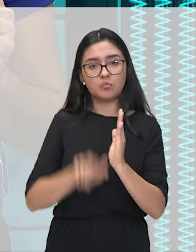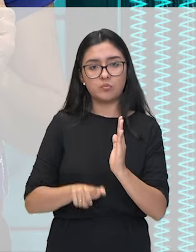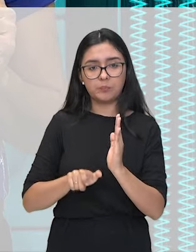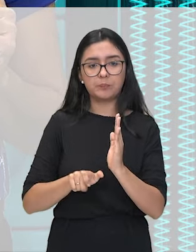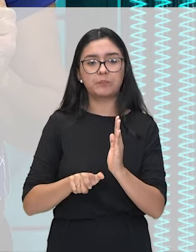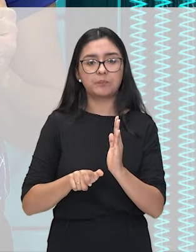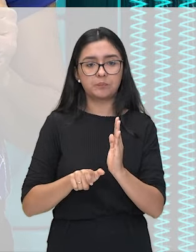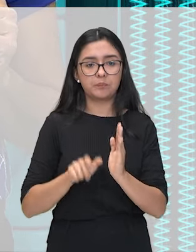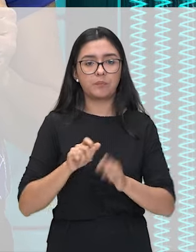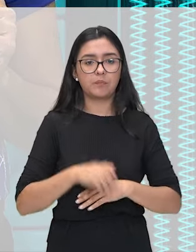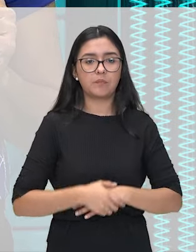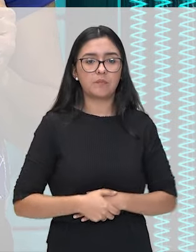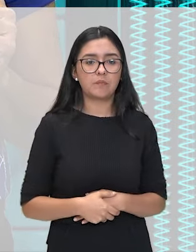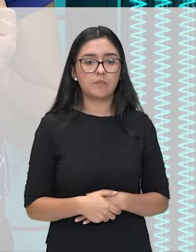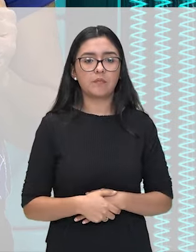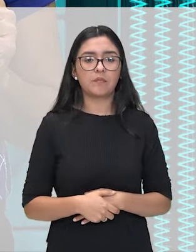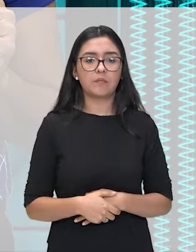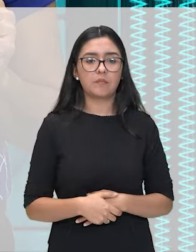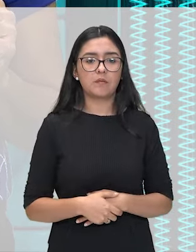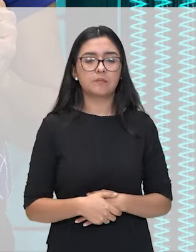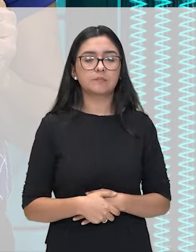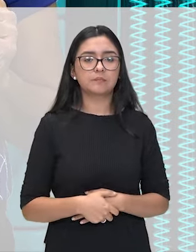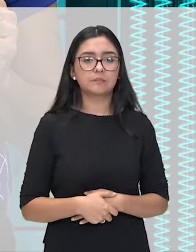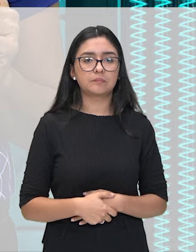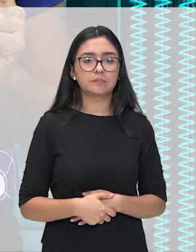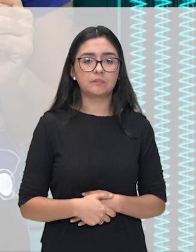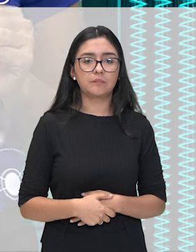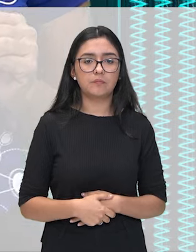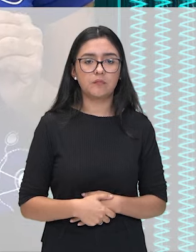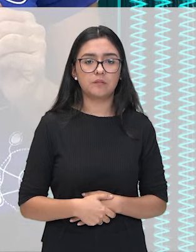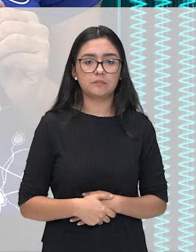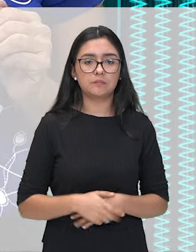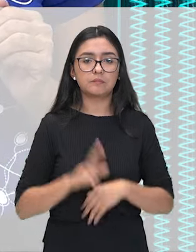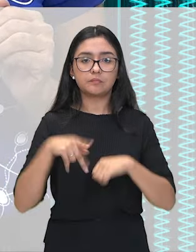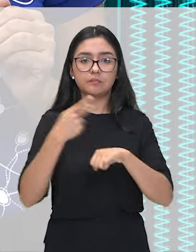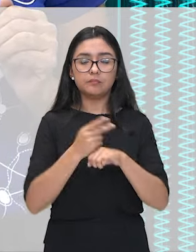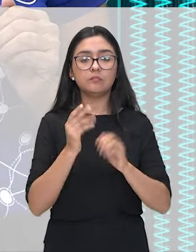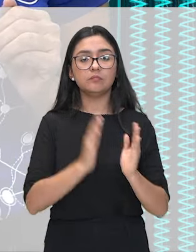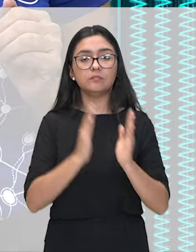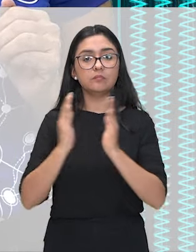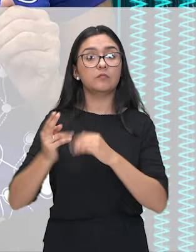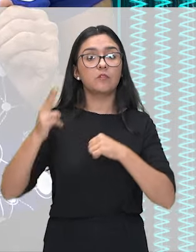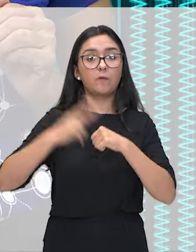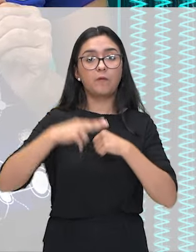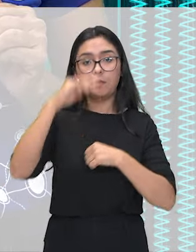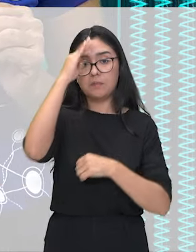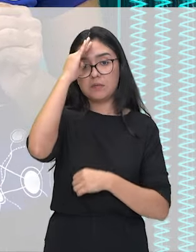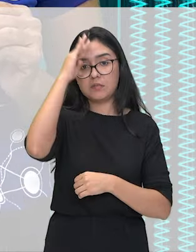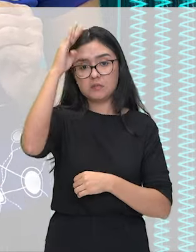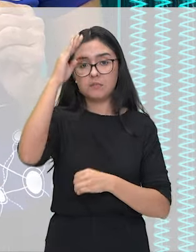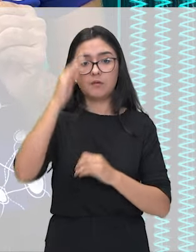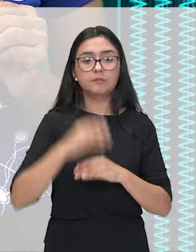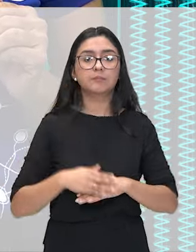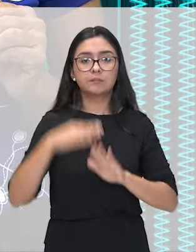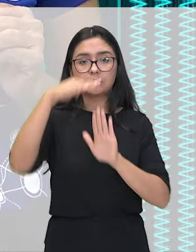she Lucas you the players em seguida o verbo principal